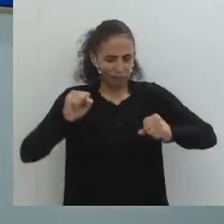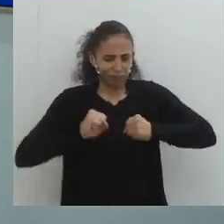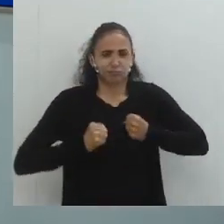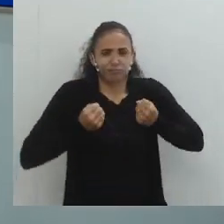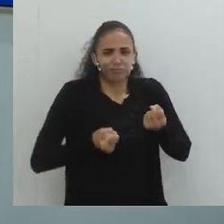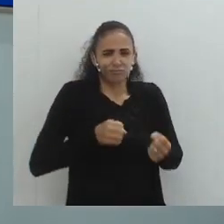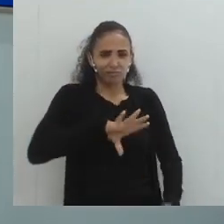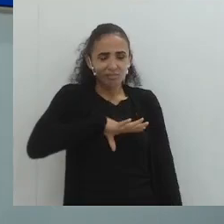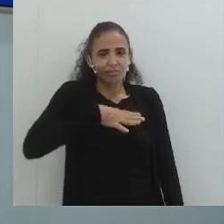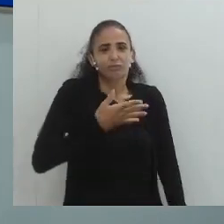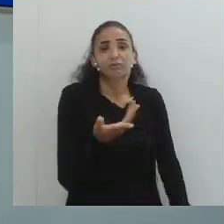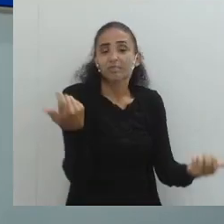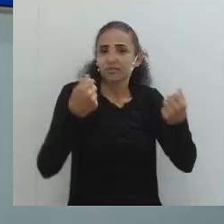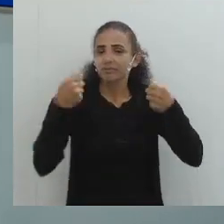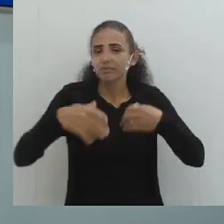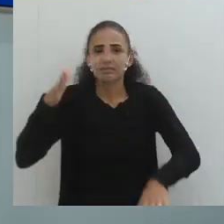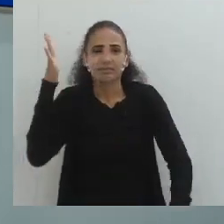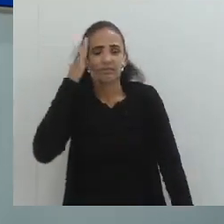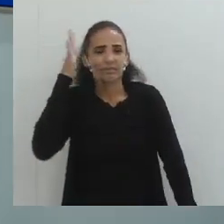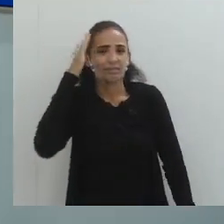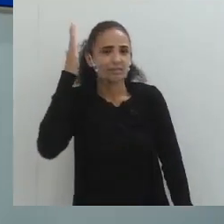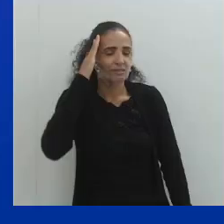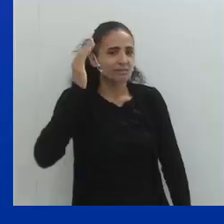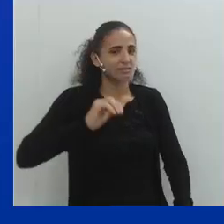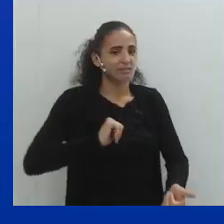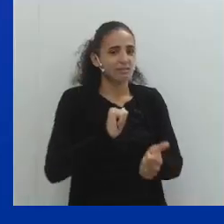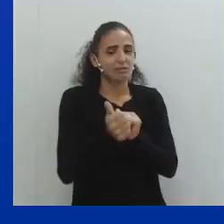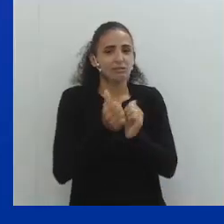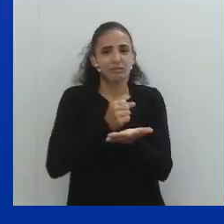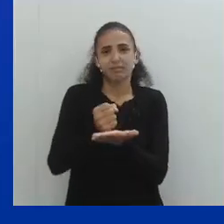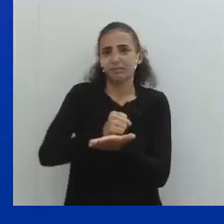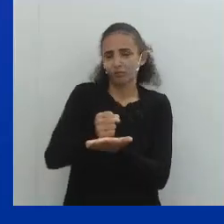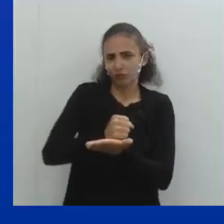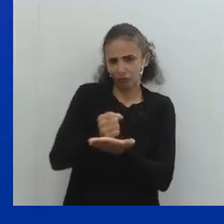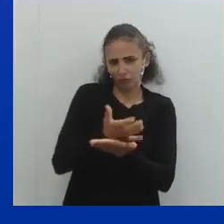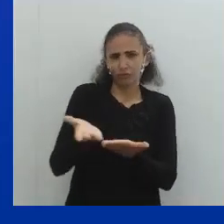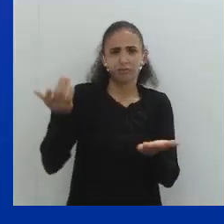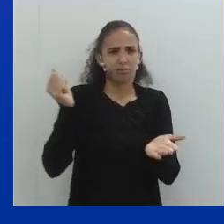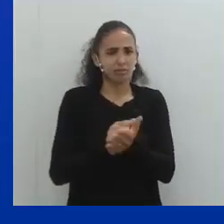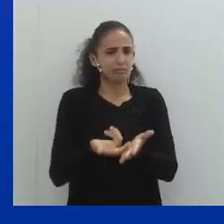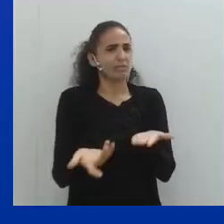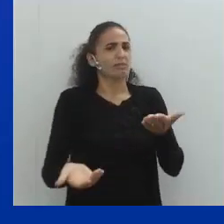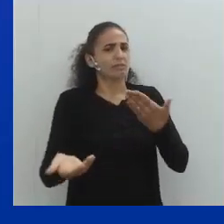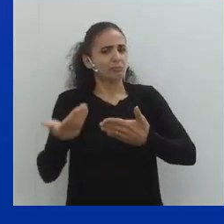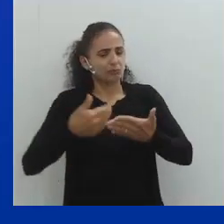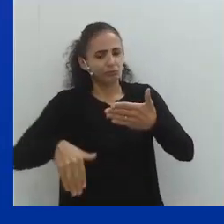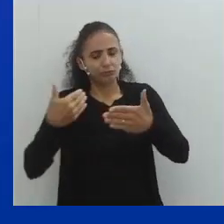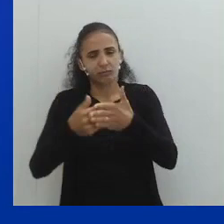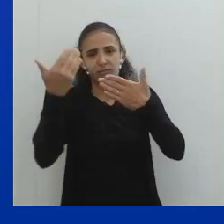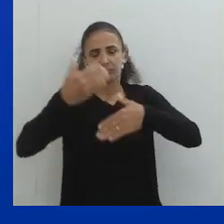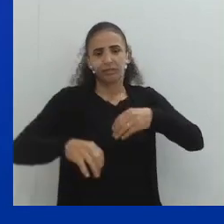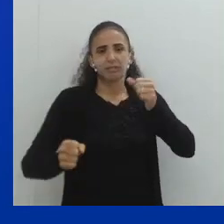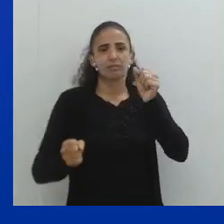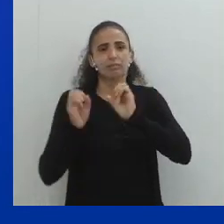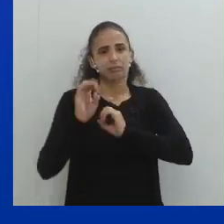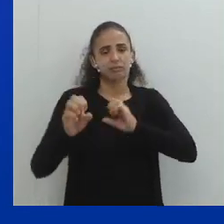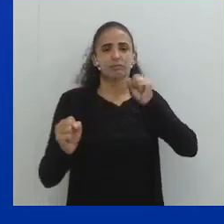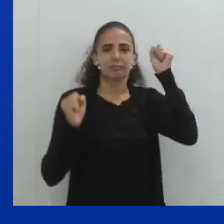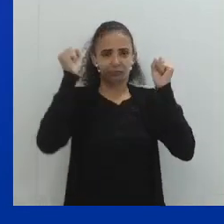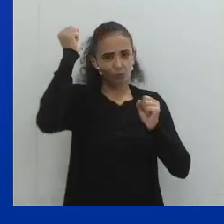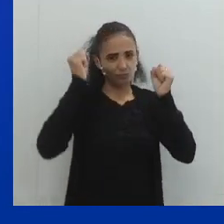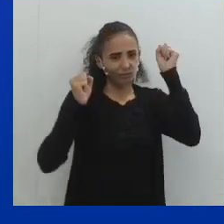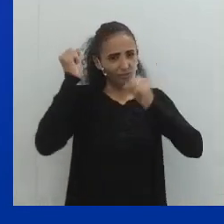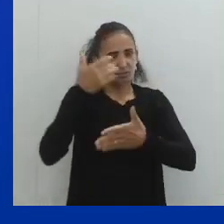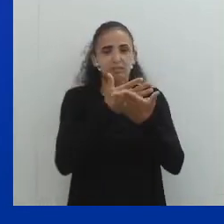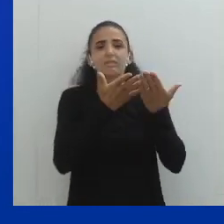toda, você precisa entender que o jogo é um dos conteúdos que mais cai na prova de educação física. E aí você